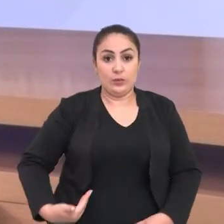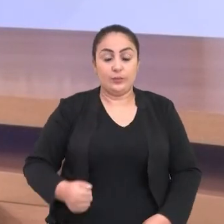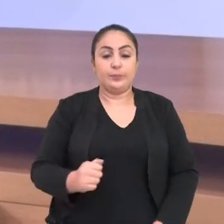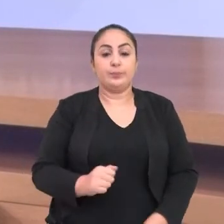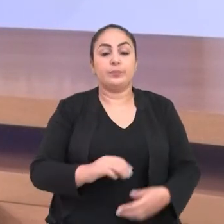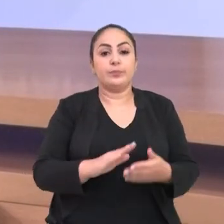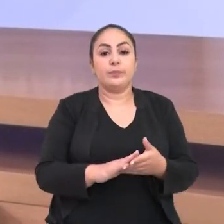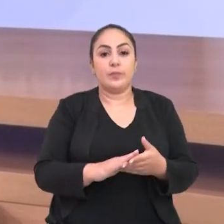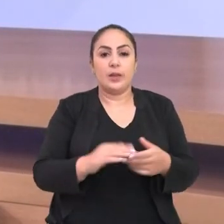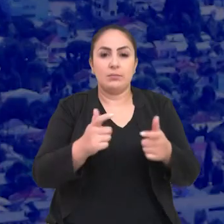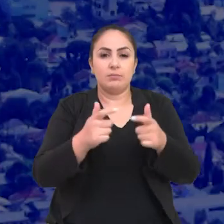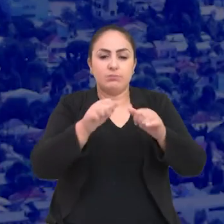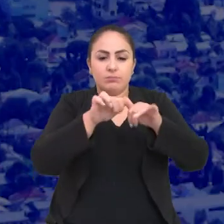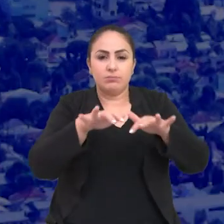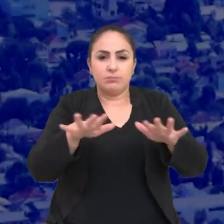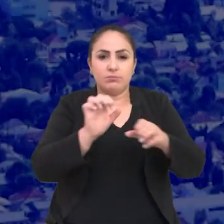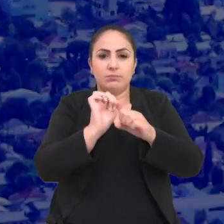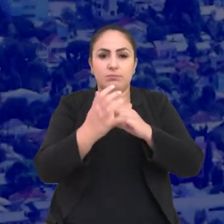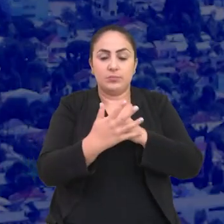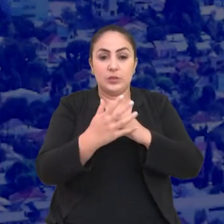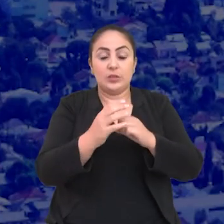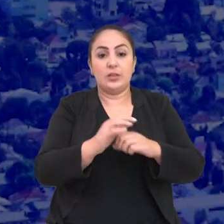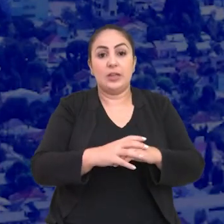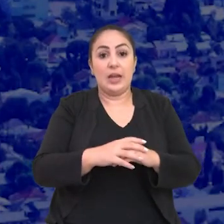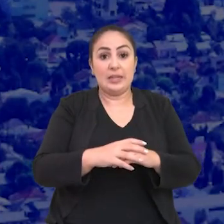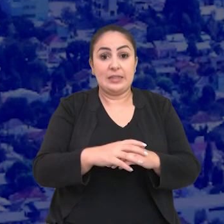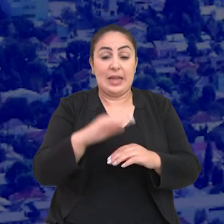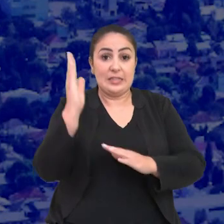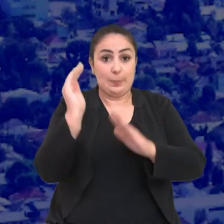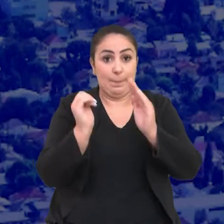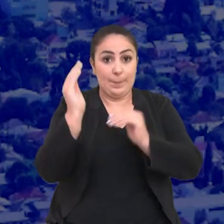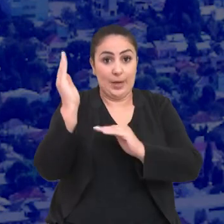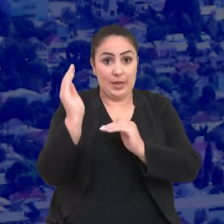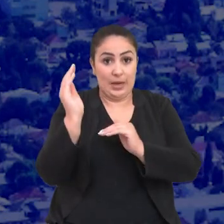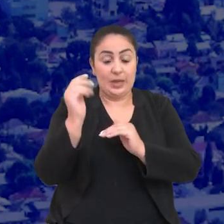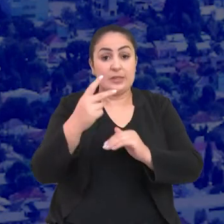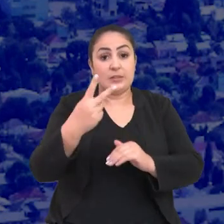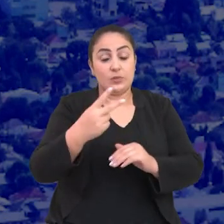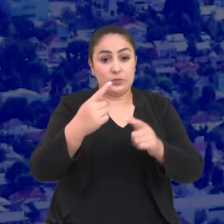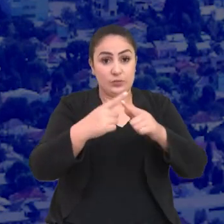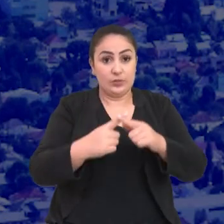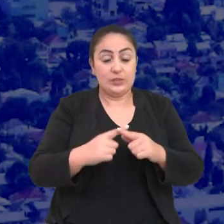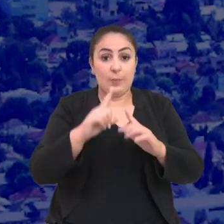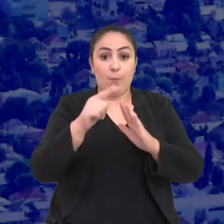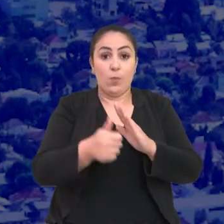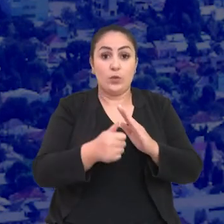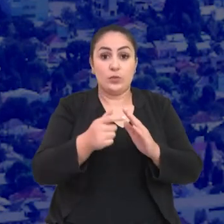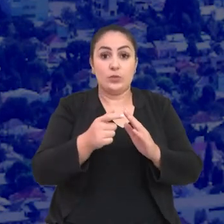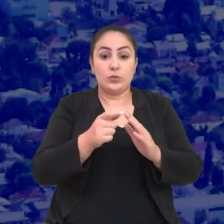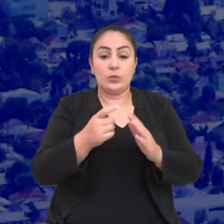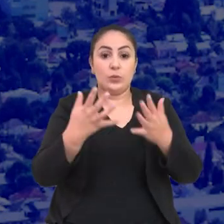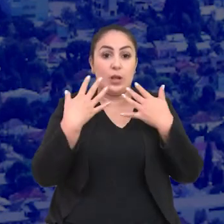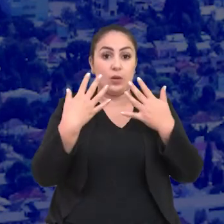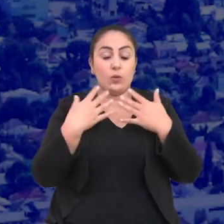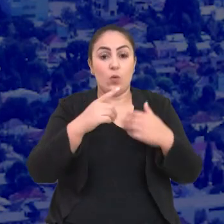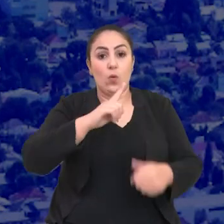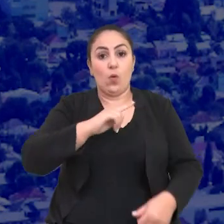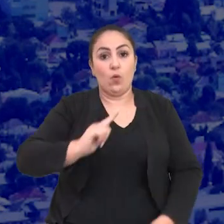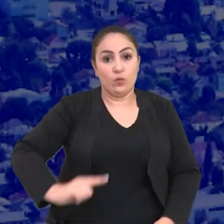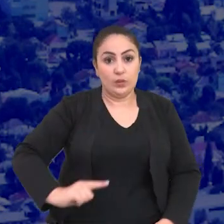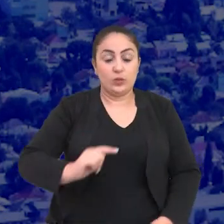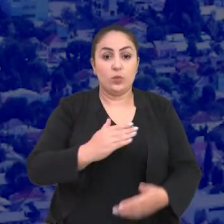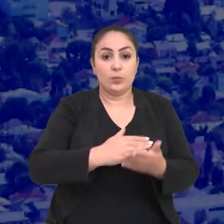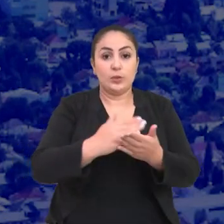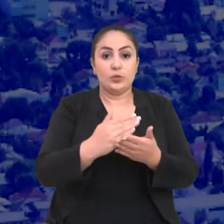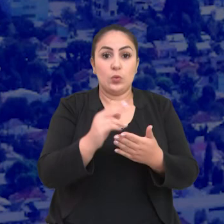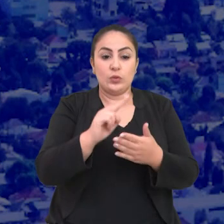adotadas pelo governo. A expansão da pandemia de coronavírus na Espanha, na sua segunda onda depois do verão,